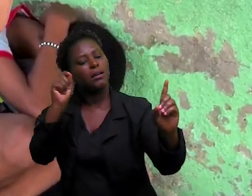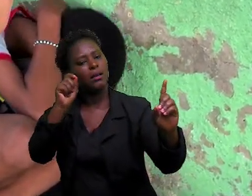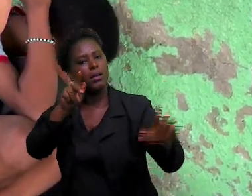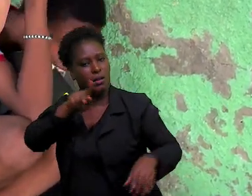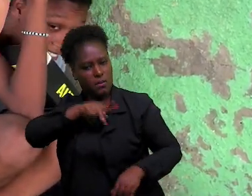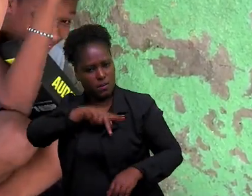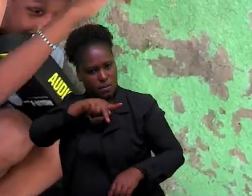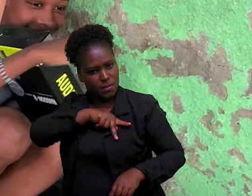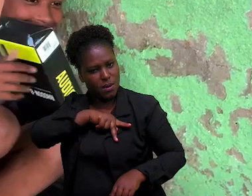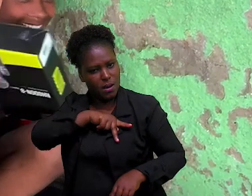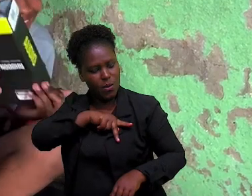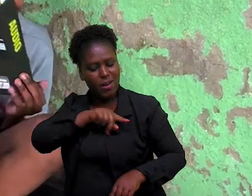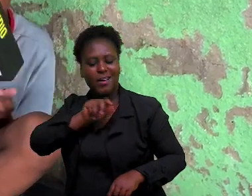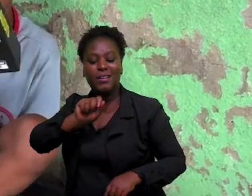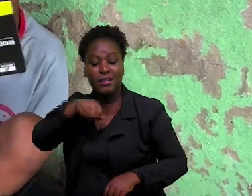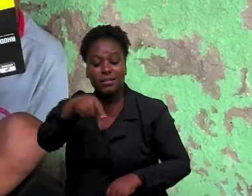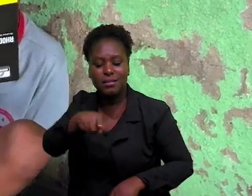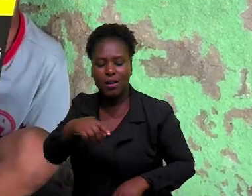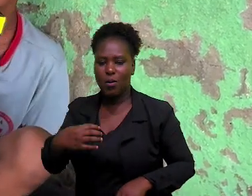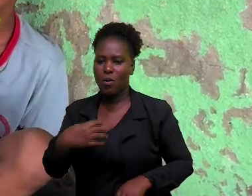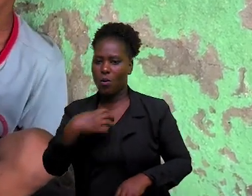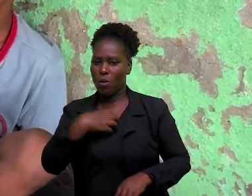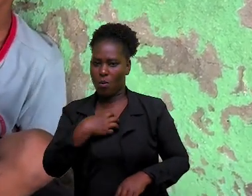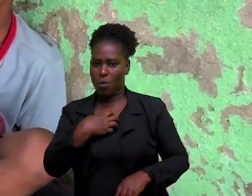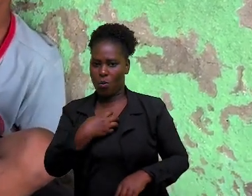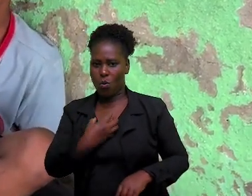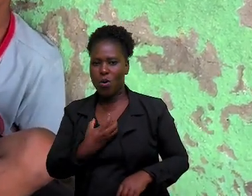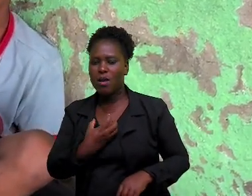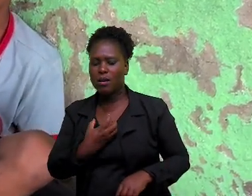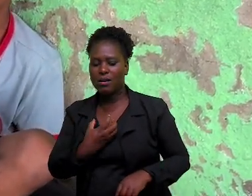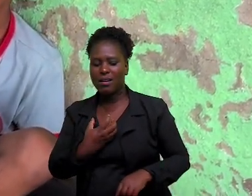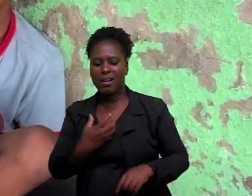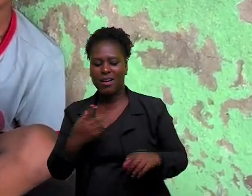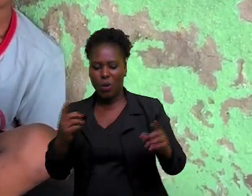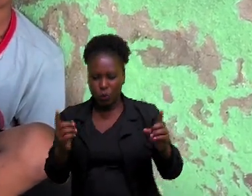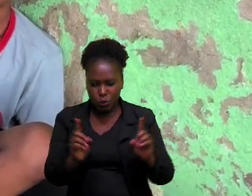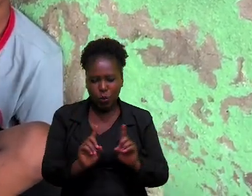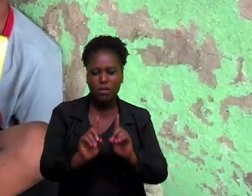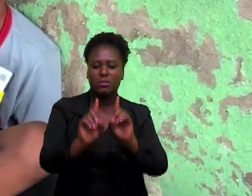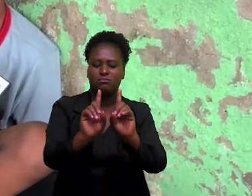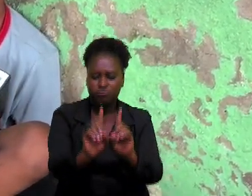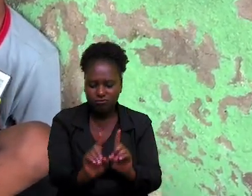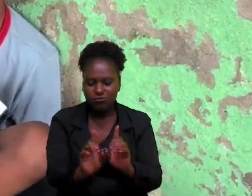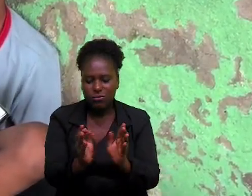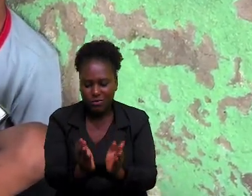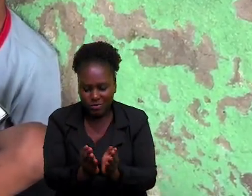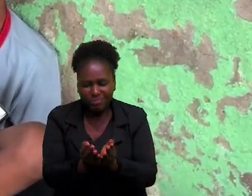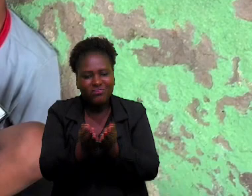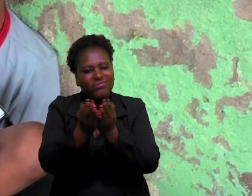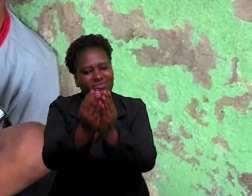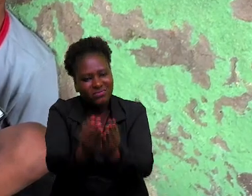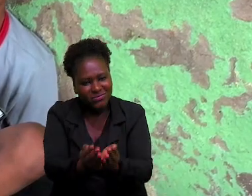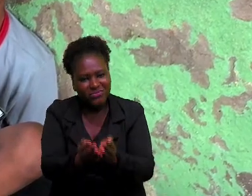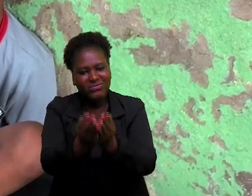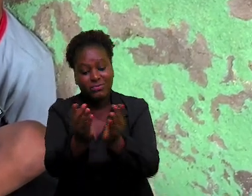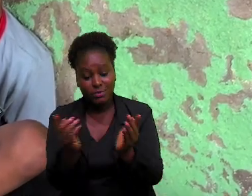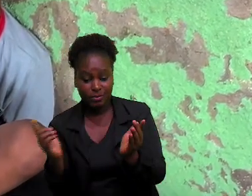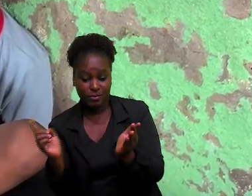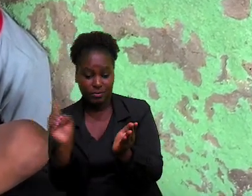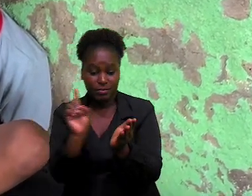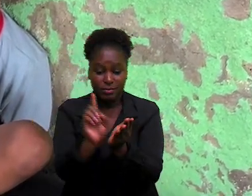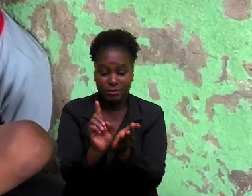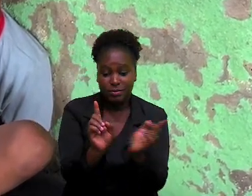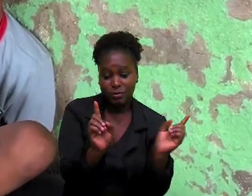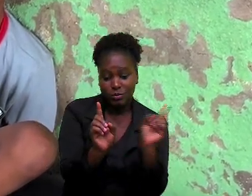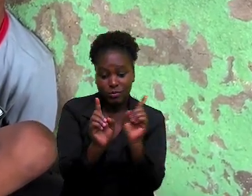para buscar novos mestres para encontrar grandes caminhos. E juntos, eles